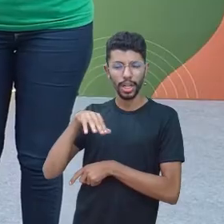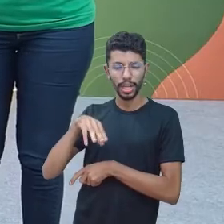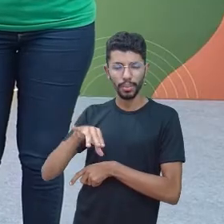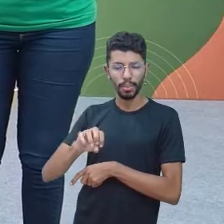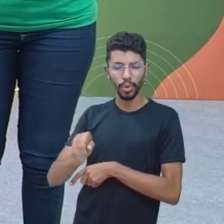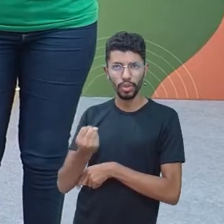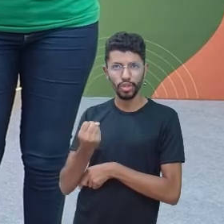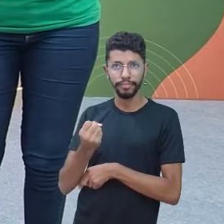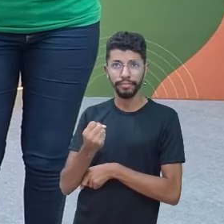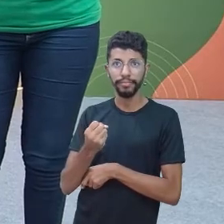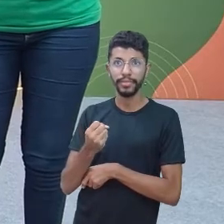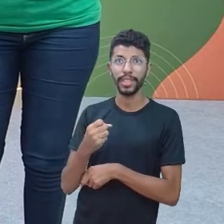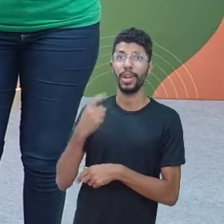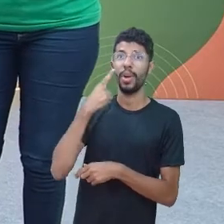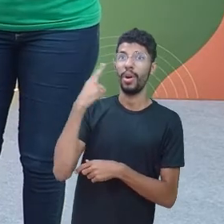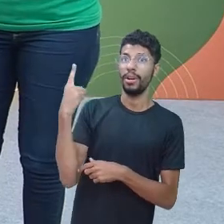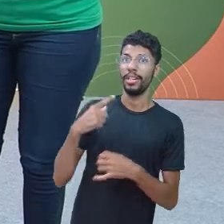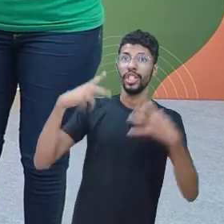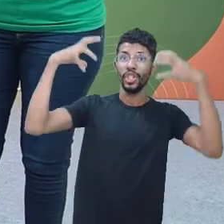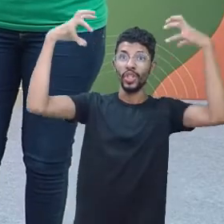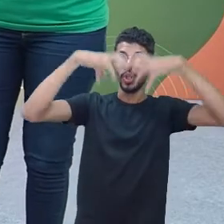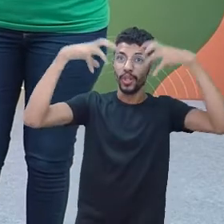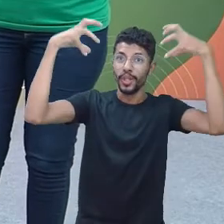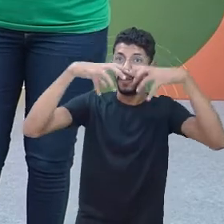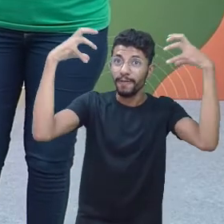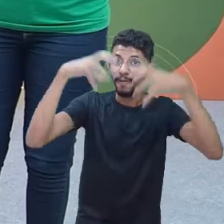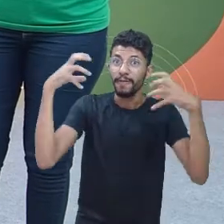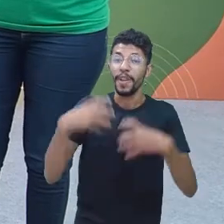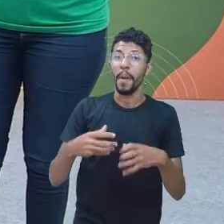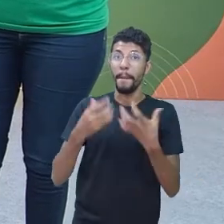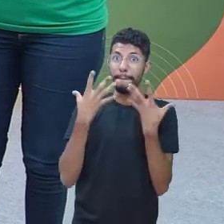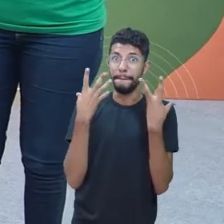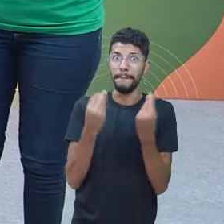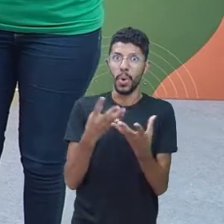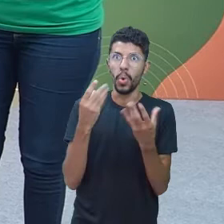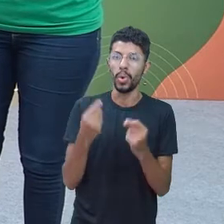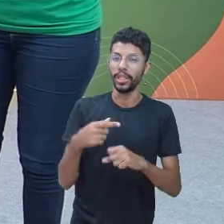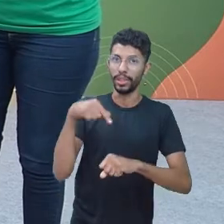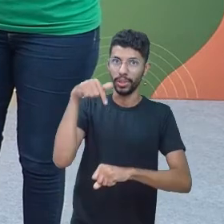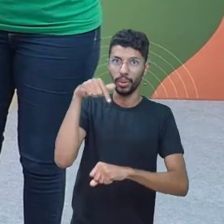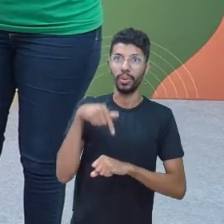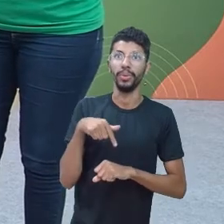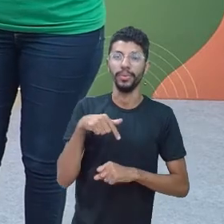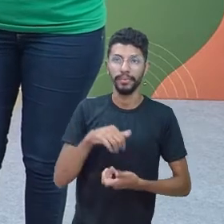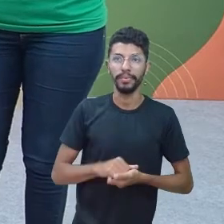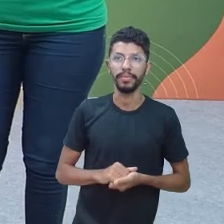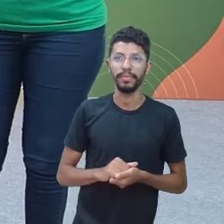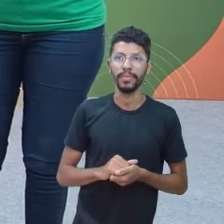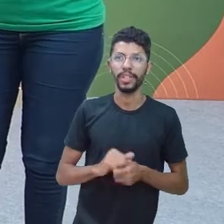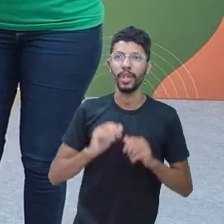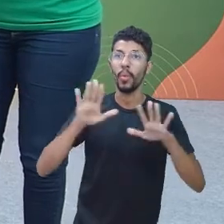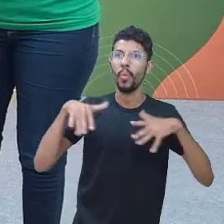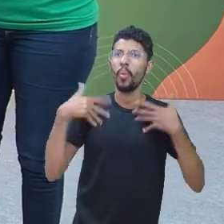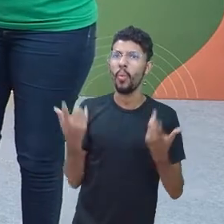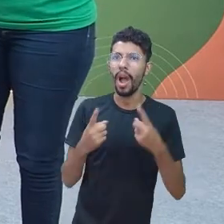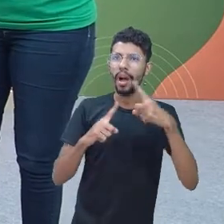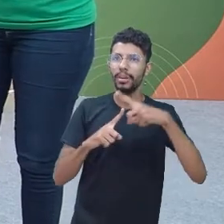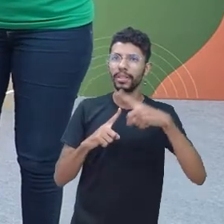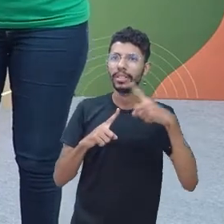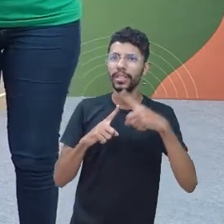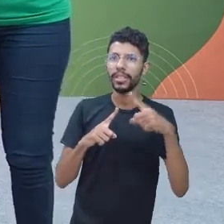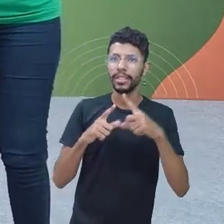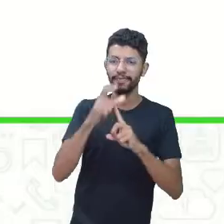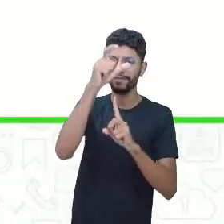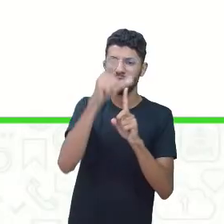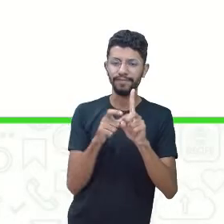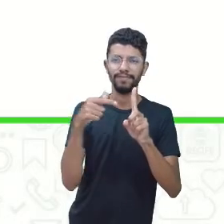Choveu bastante. Olha ali tem uma exclamação, né, gente? Choveu bastante. Qual o tipo de